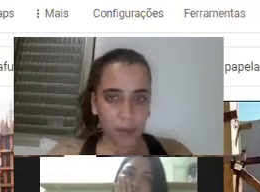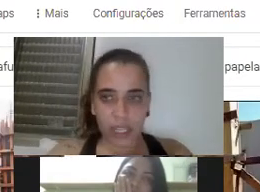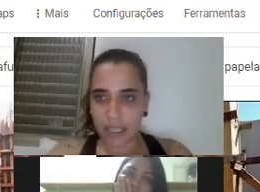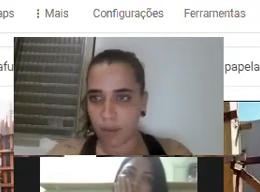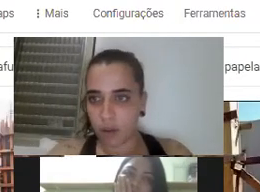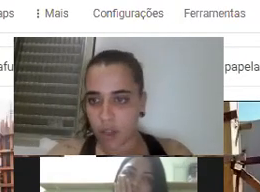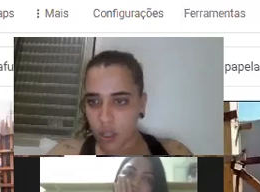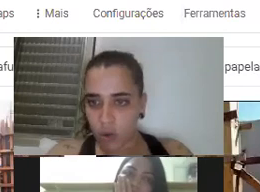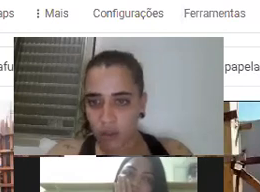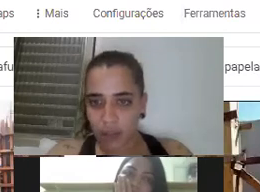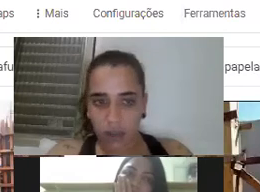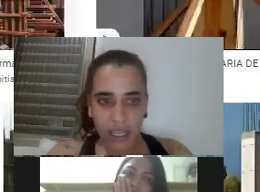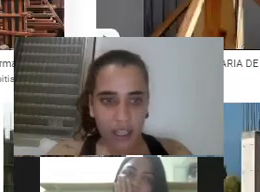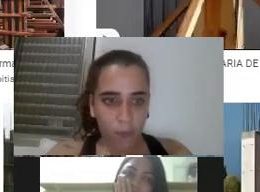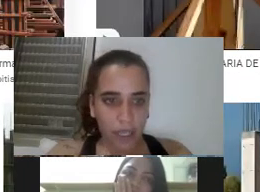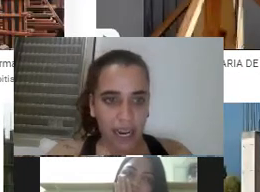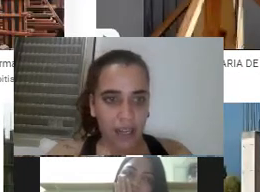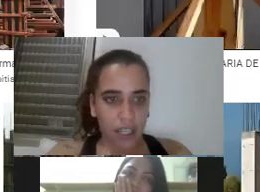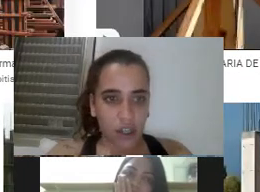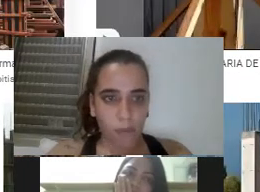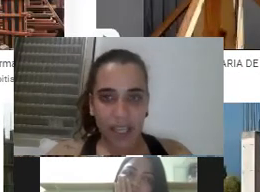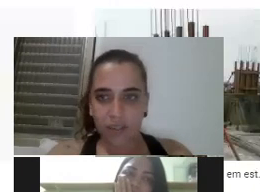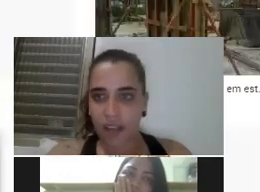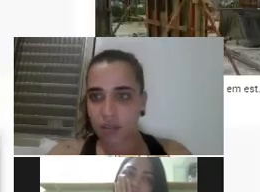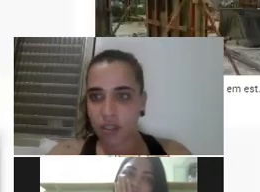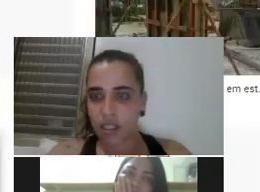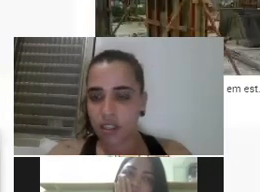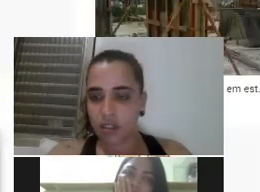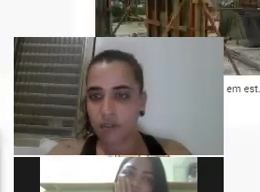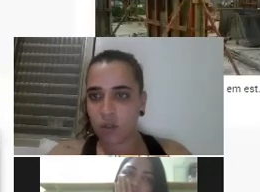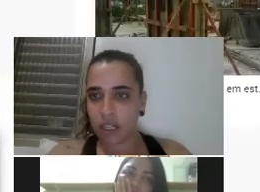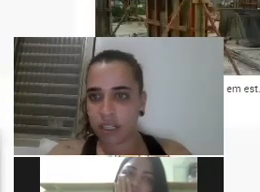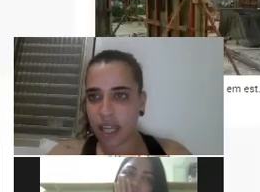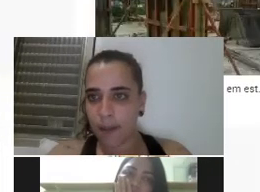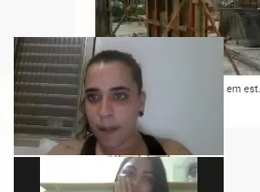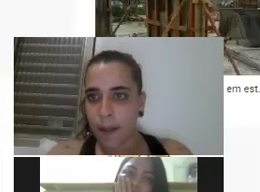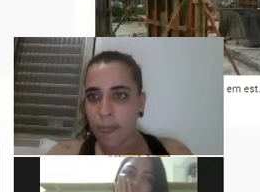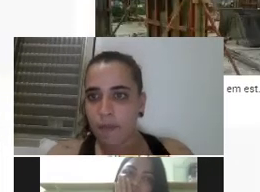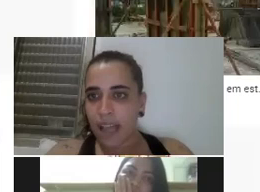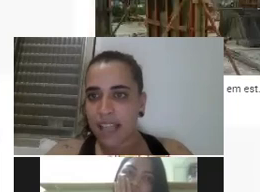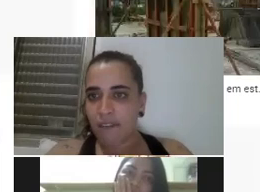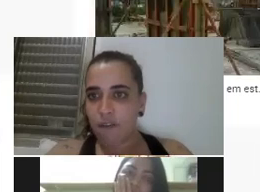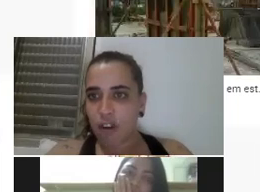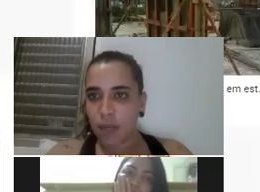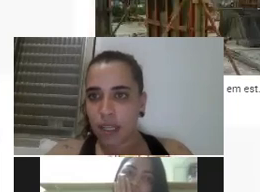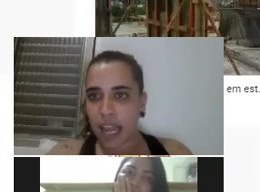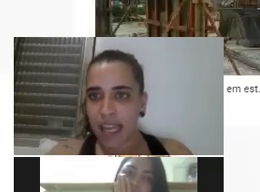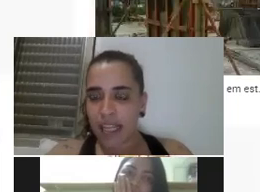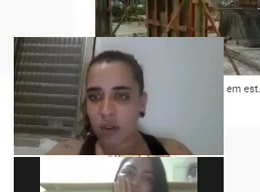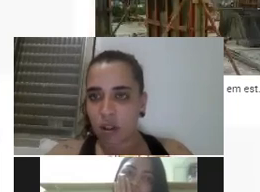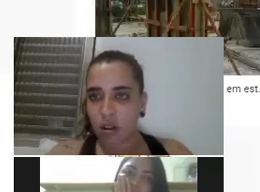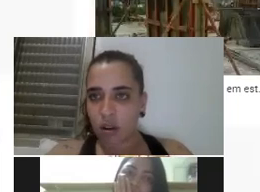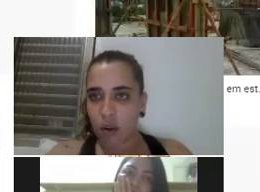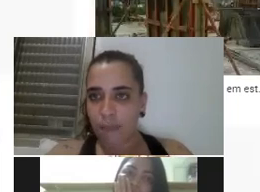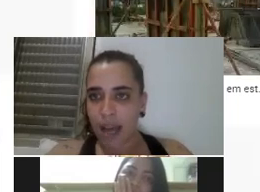Aqui, por exemplo, ó, quando vai concretar um pilar, que eu acho que é o mais fácil de visualizar. Faz a forma, aí